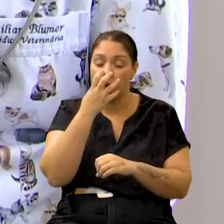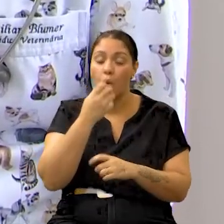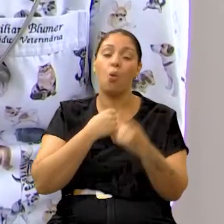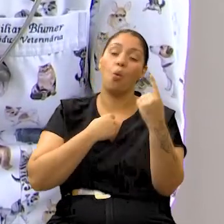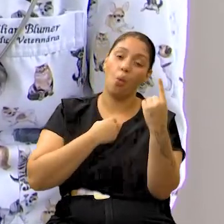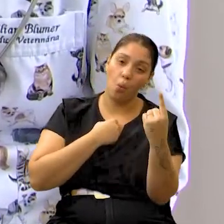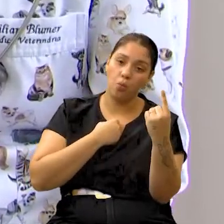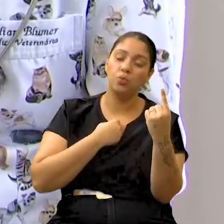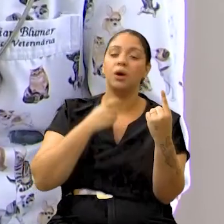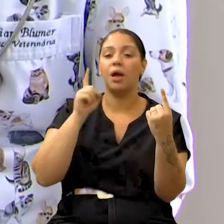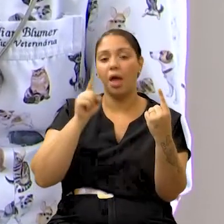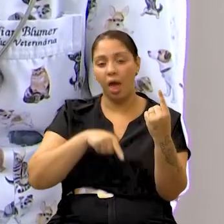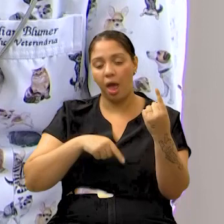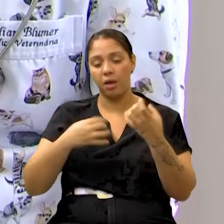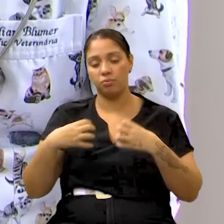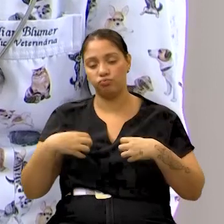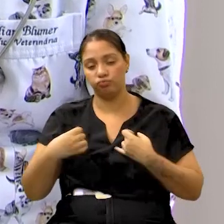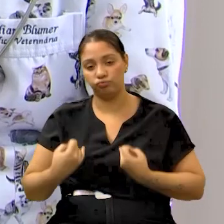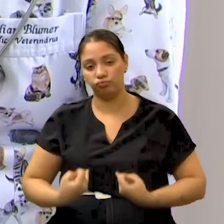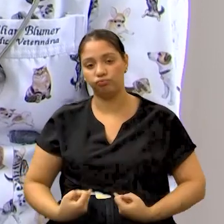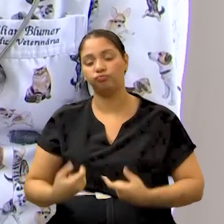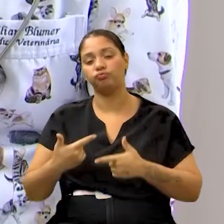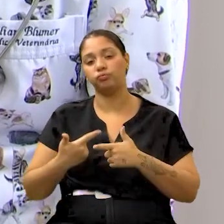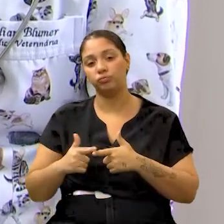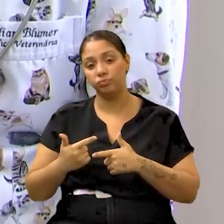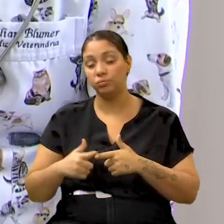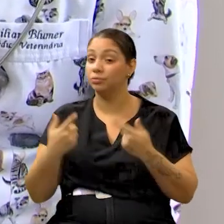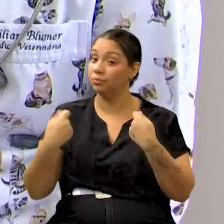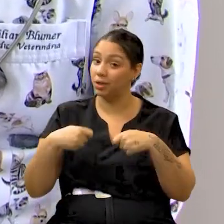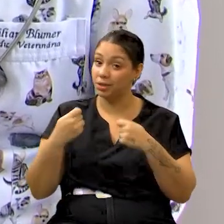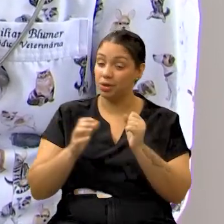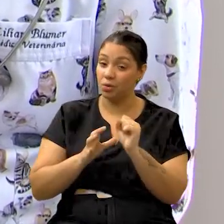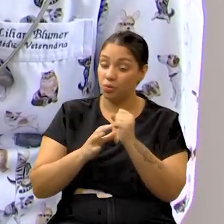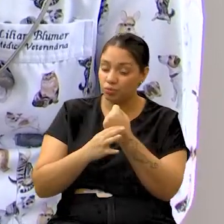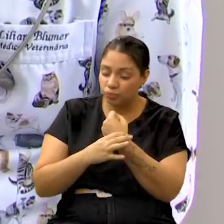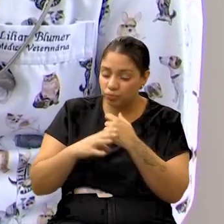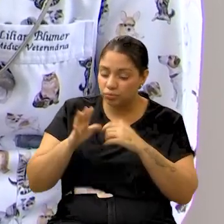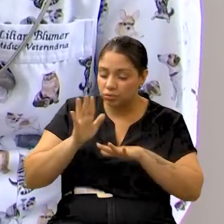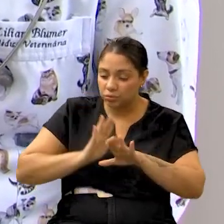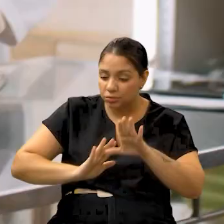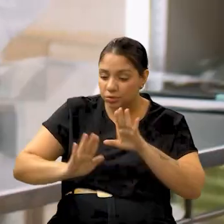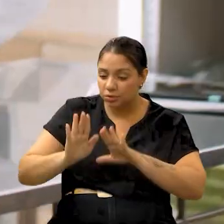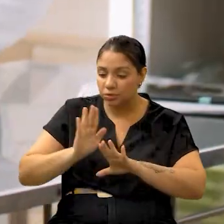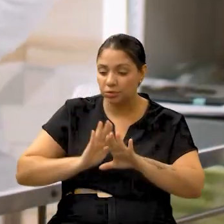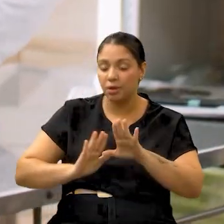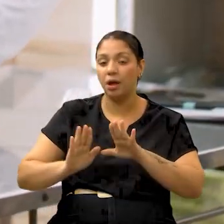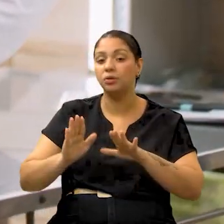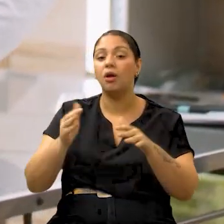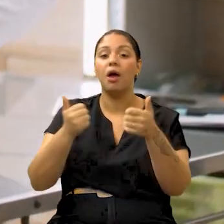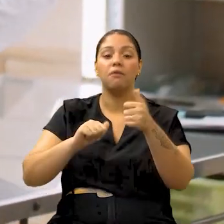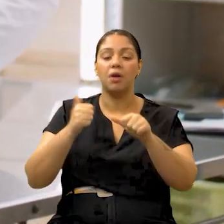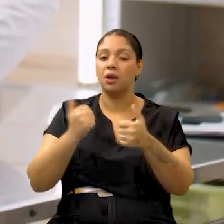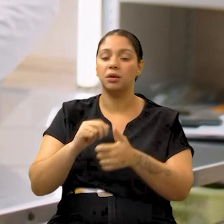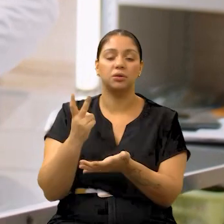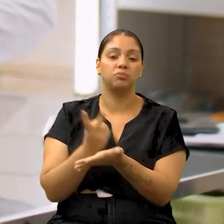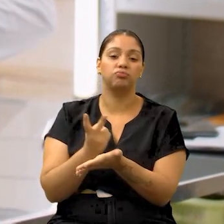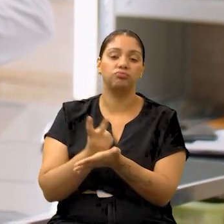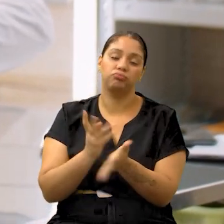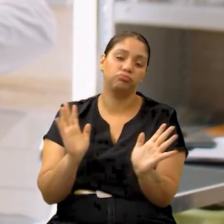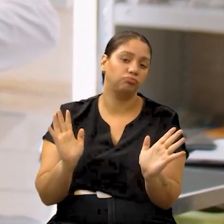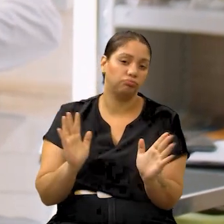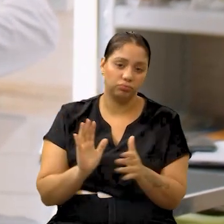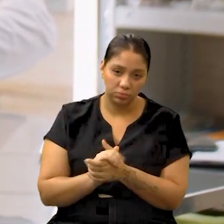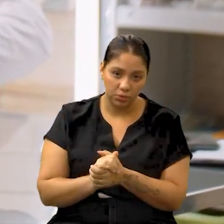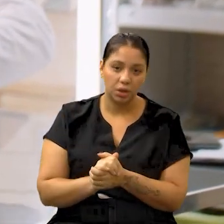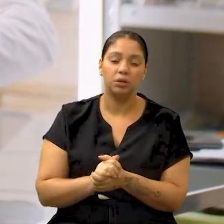renal. Então, a gente tem que trabalhar com medidas que a gente fala de proteção renal. Primeira coisa, avaliação